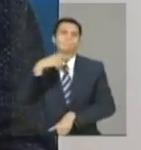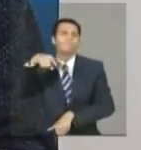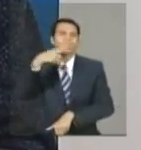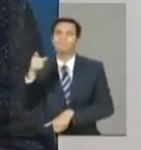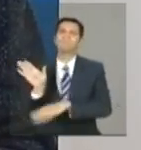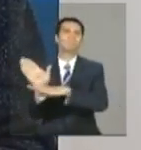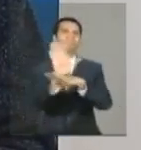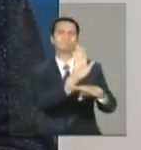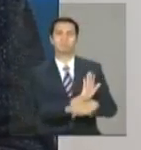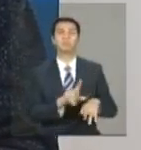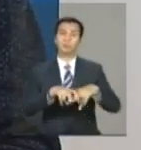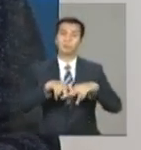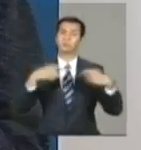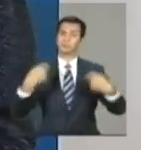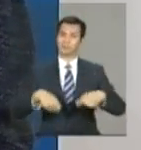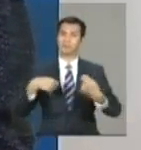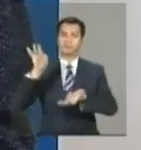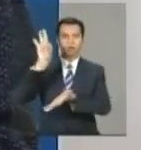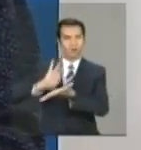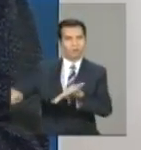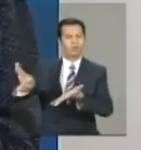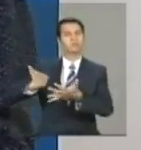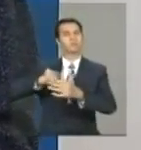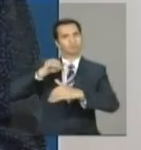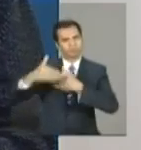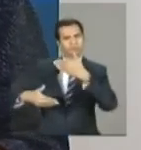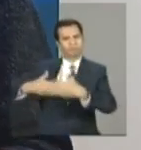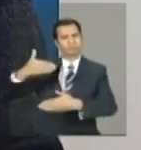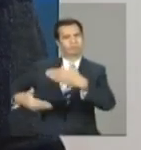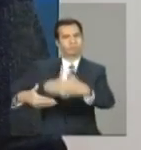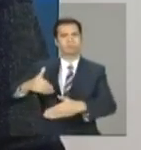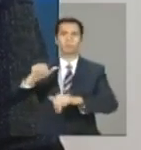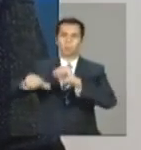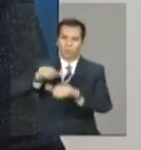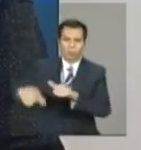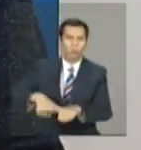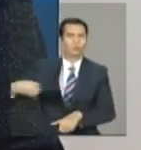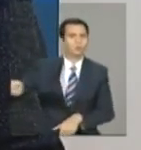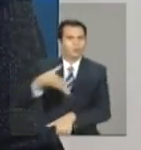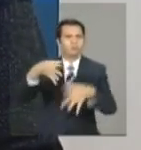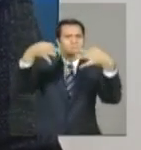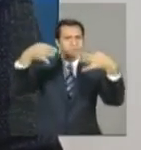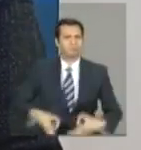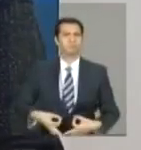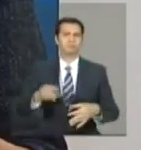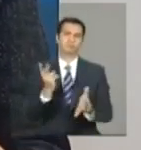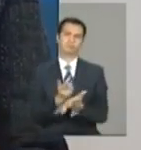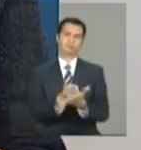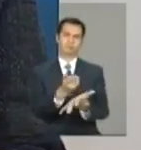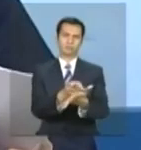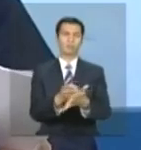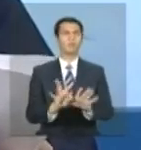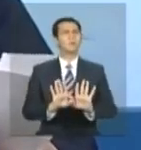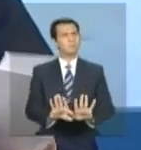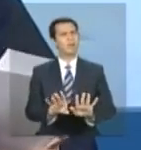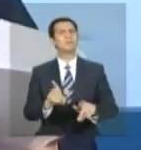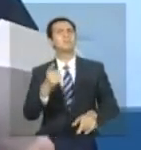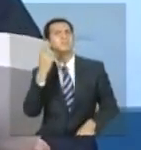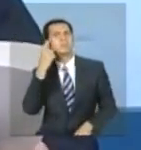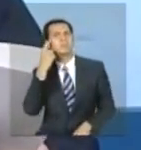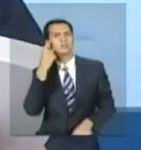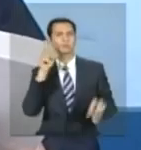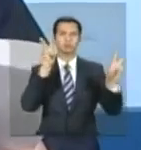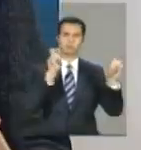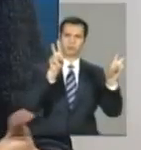atualização cadastral seja sempre feita. Ora, veja aí, você pode me perguntar: "Mas o Brasil sem miséria se dedica a famílias em extrema pobreza? O